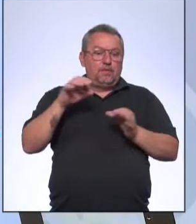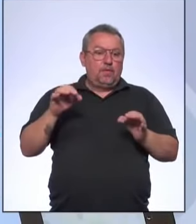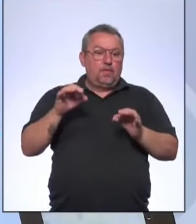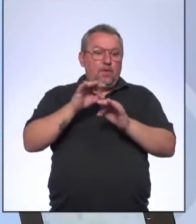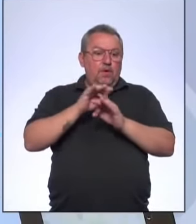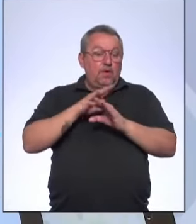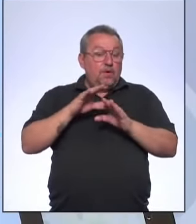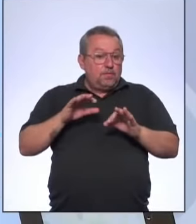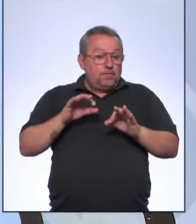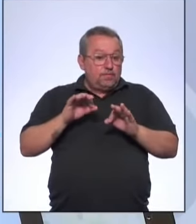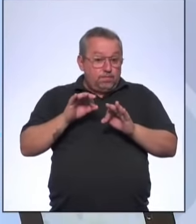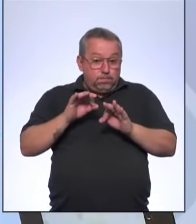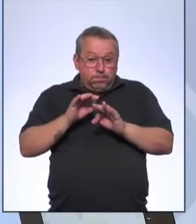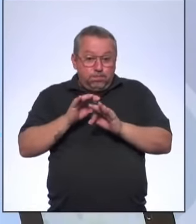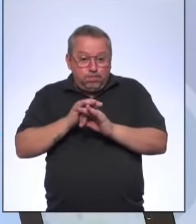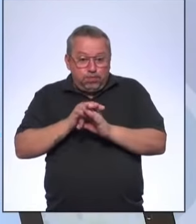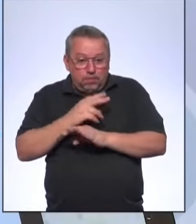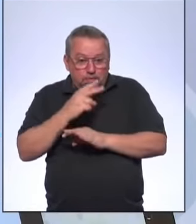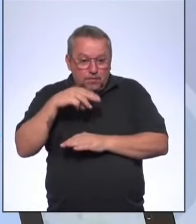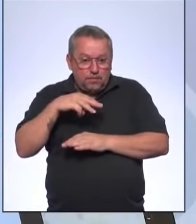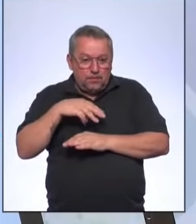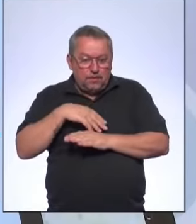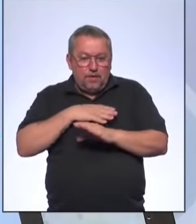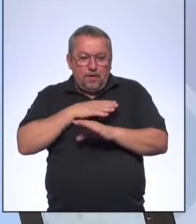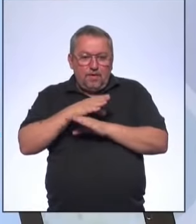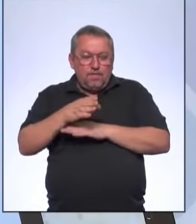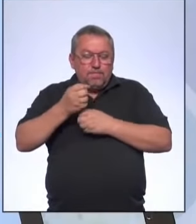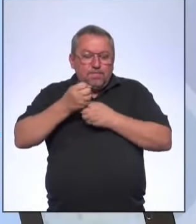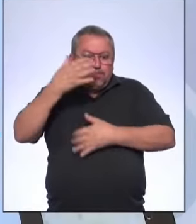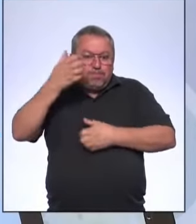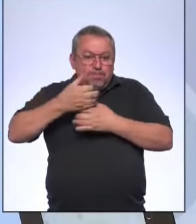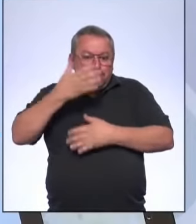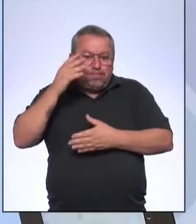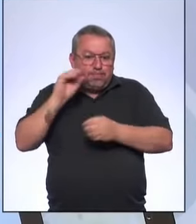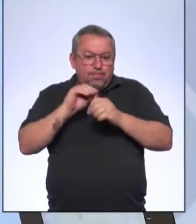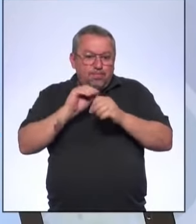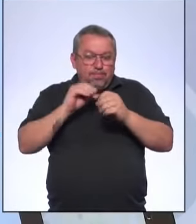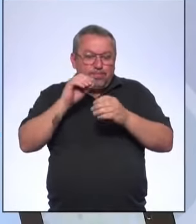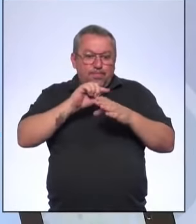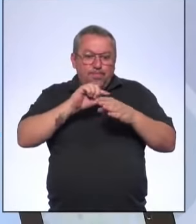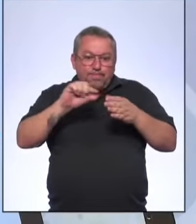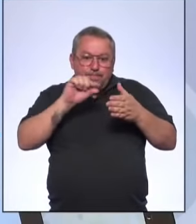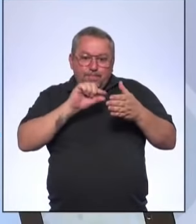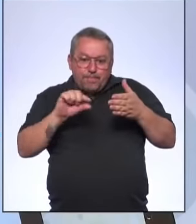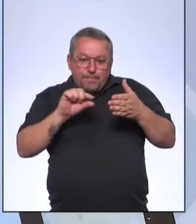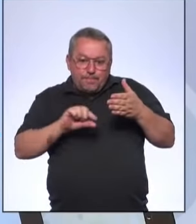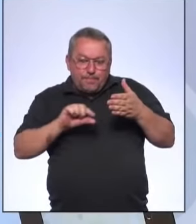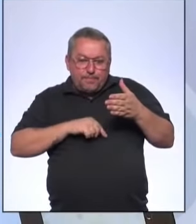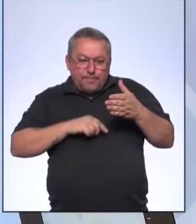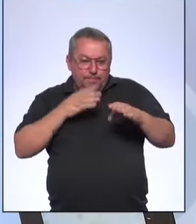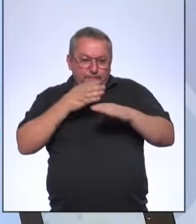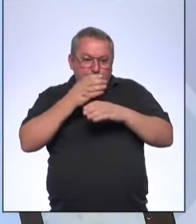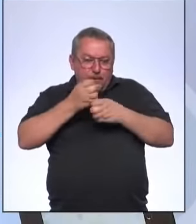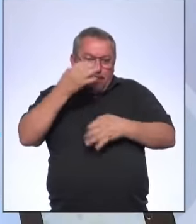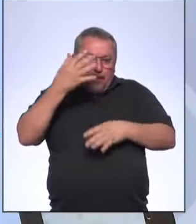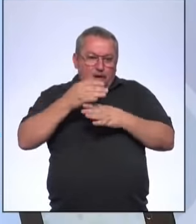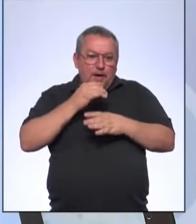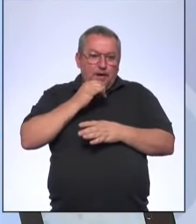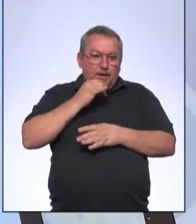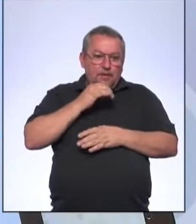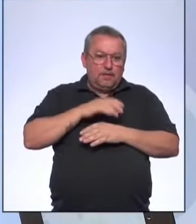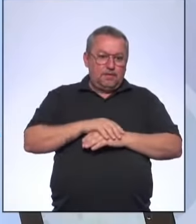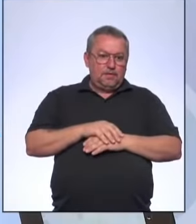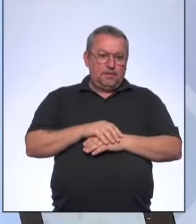completem terminou de completar os dois minutos corre lá no chat e já escreve de forma é extensa por